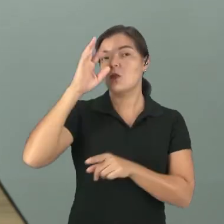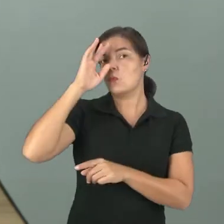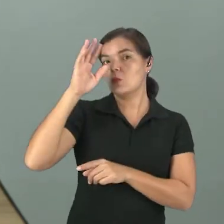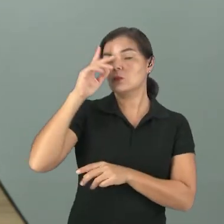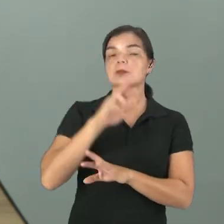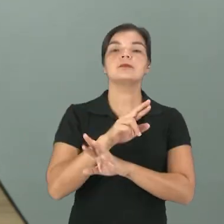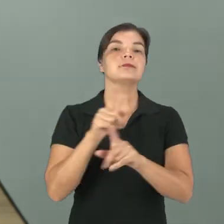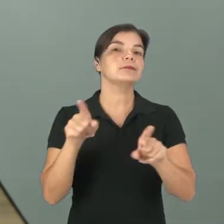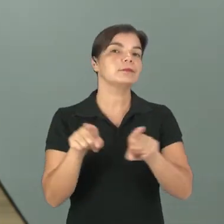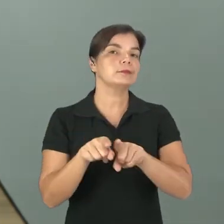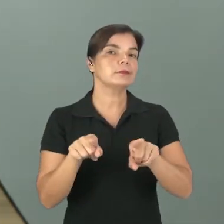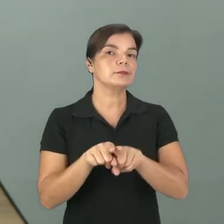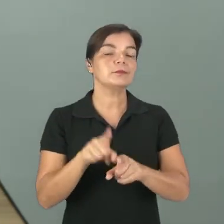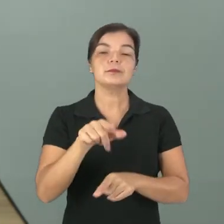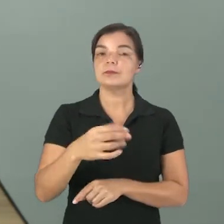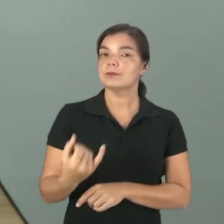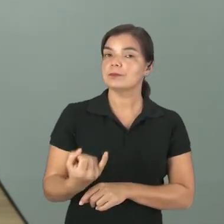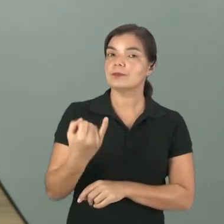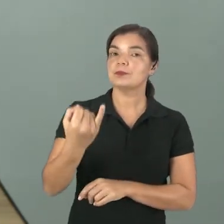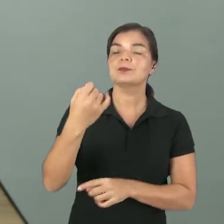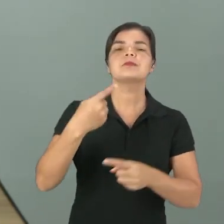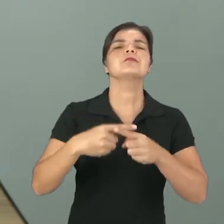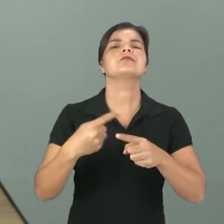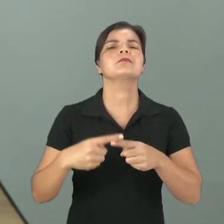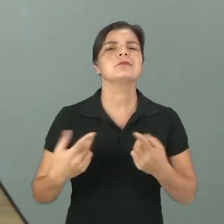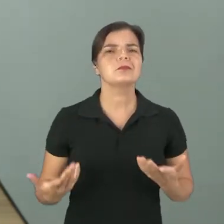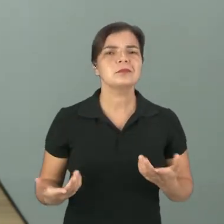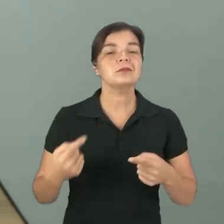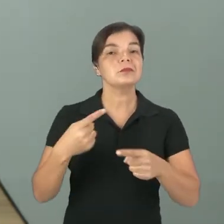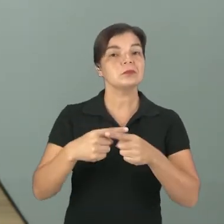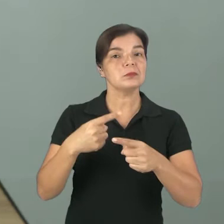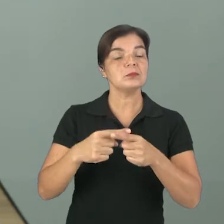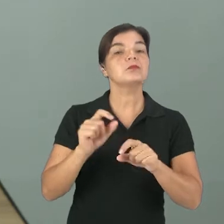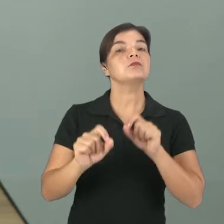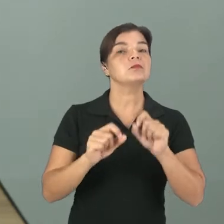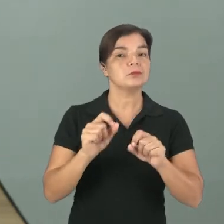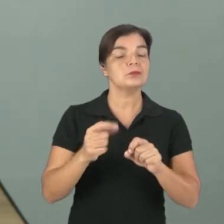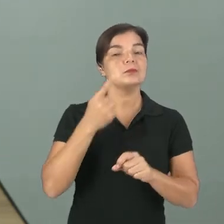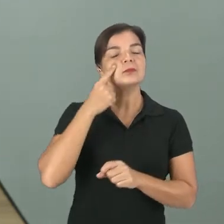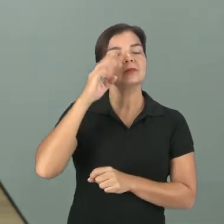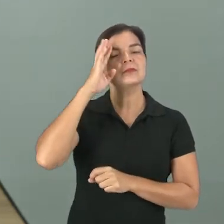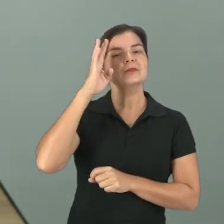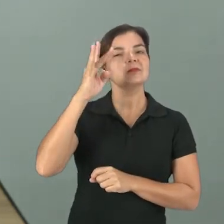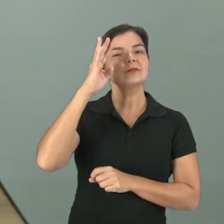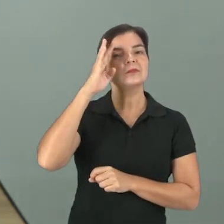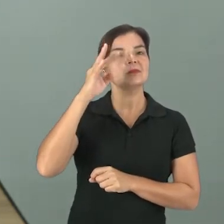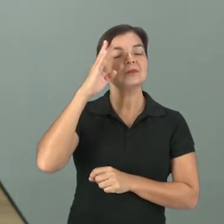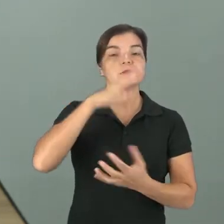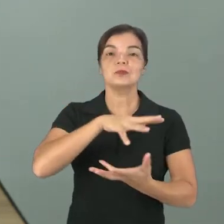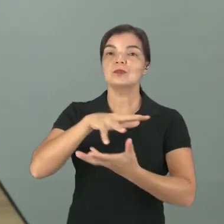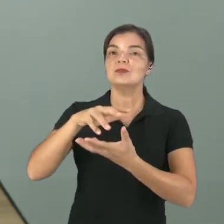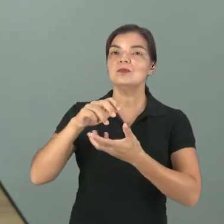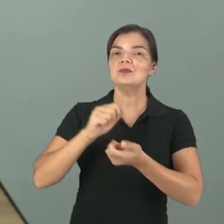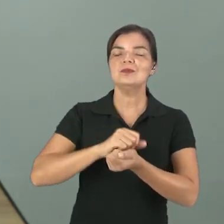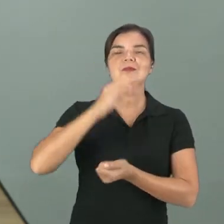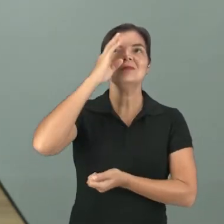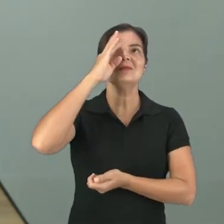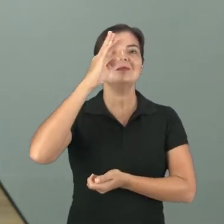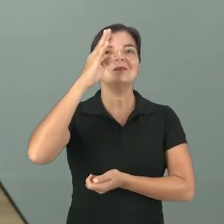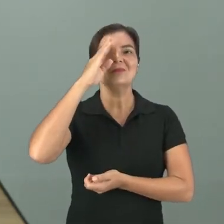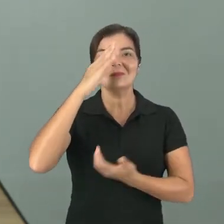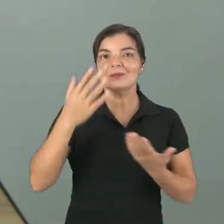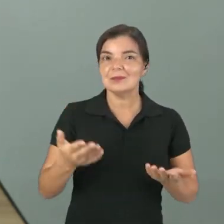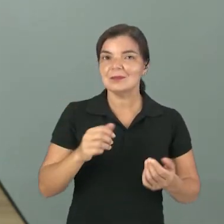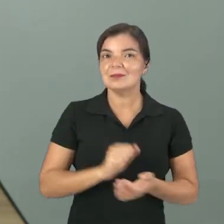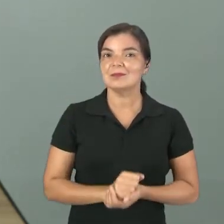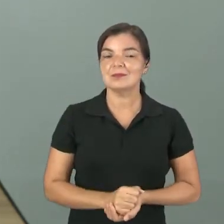e diferentes. E isso é muito importante. Por quê? Porque nos remete a esse lado da imaginação, de um mundo